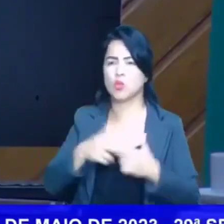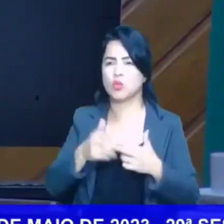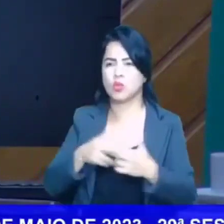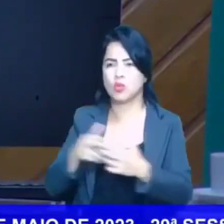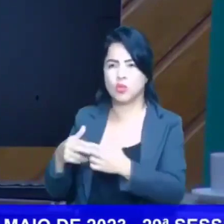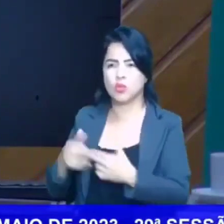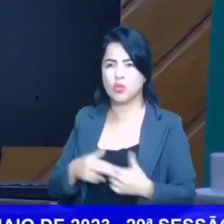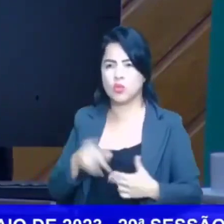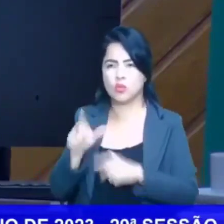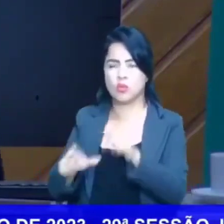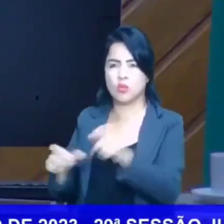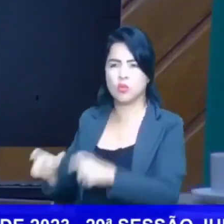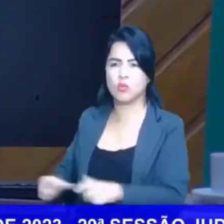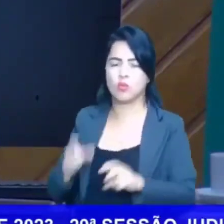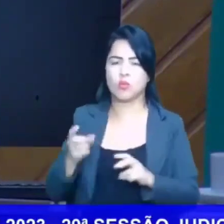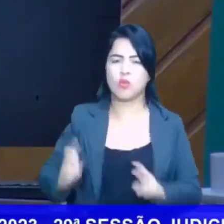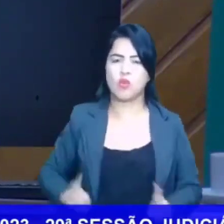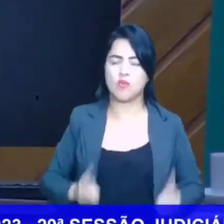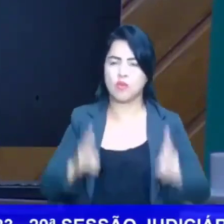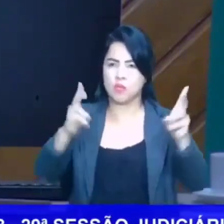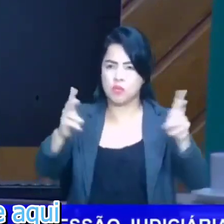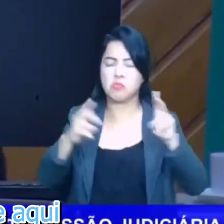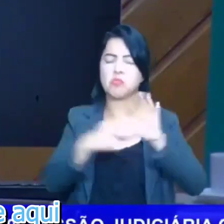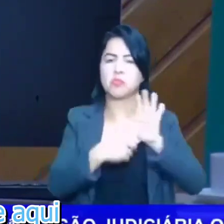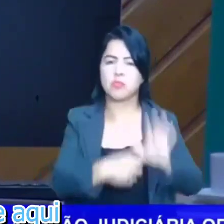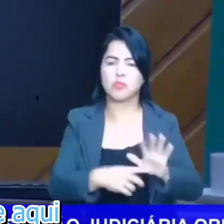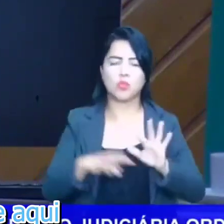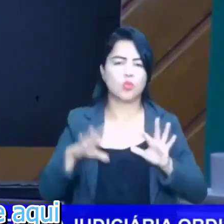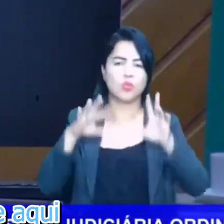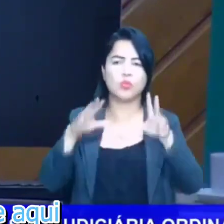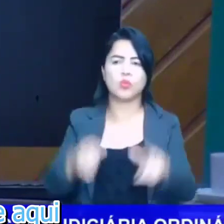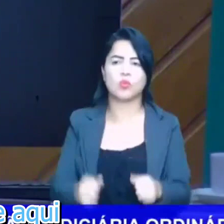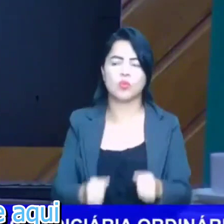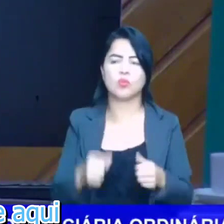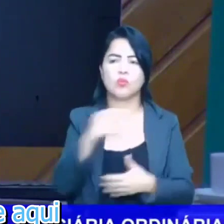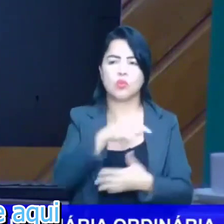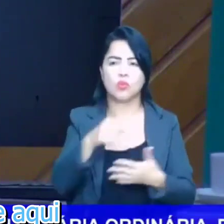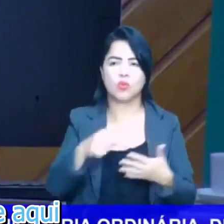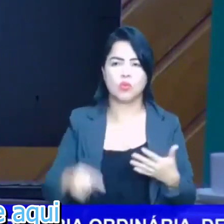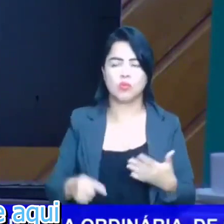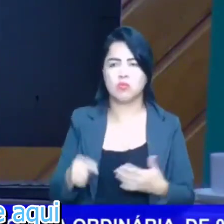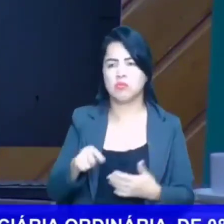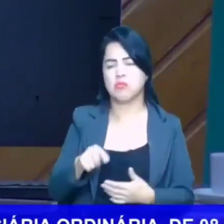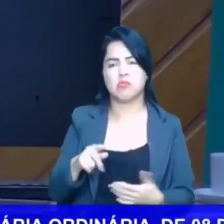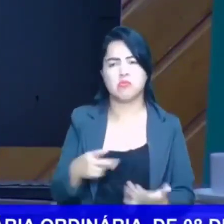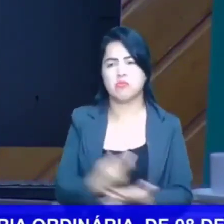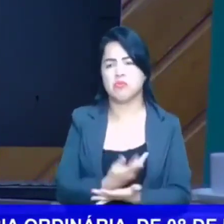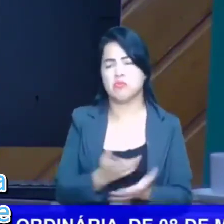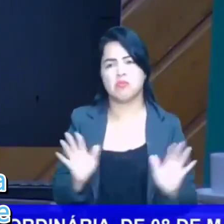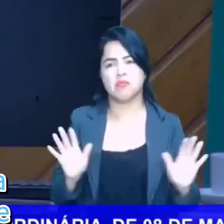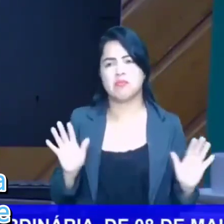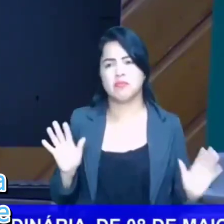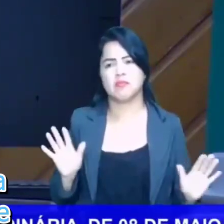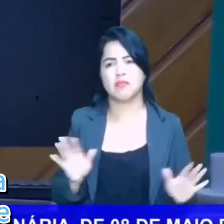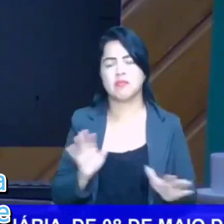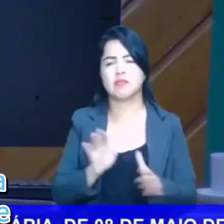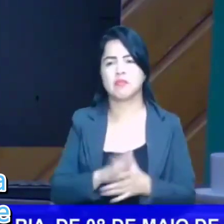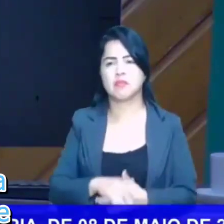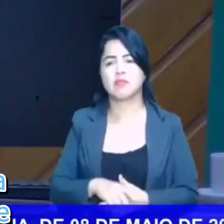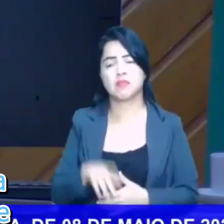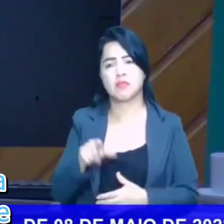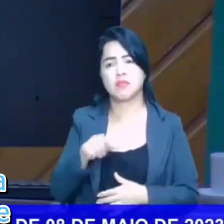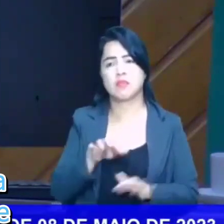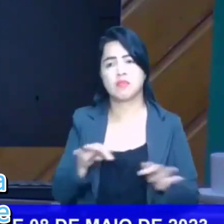pessoa jurídica, os valores eram expressivos, e tudo isso restou demonstrado. Não é o que ocorre aqui. Então, de